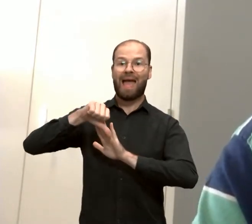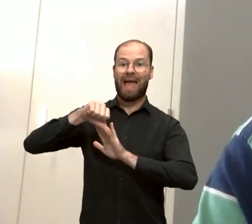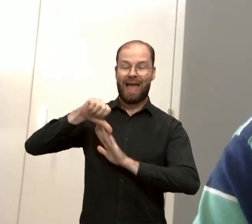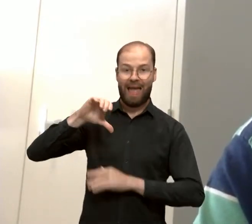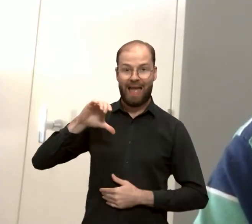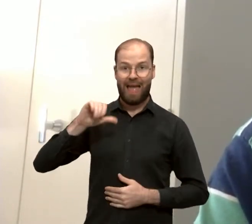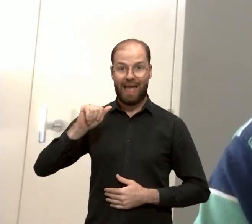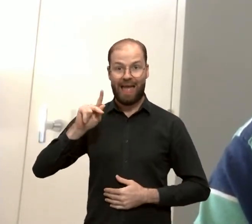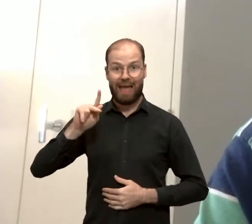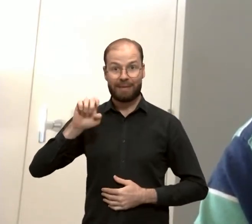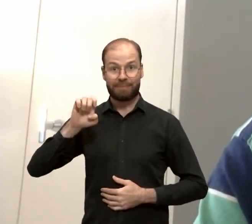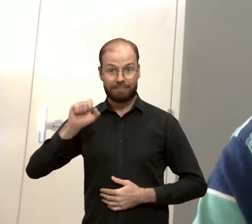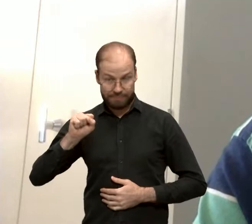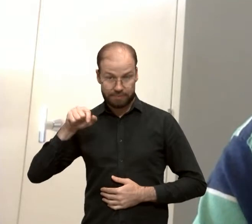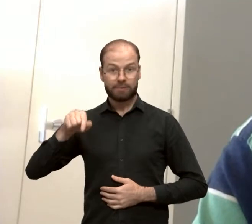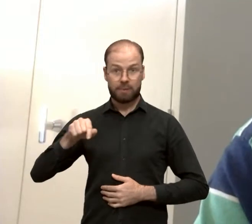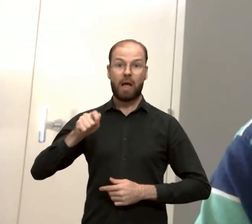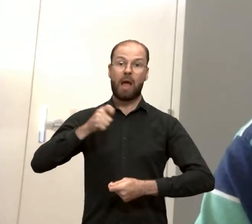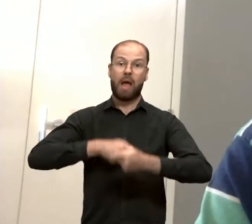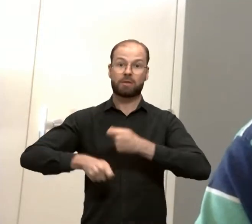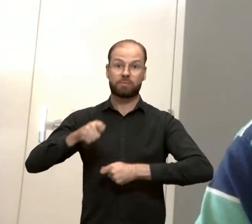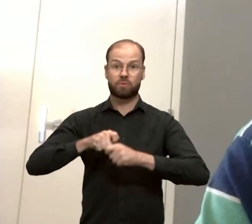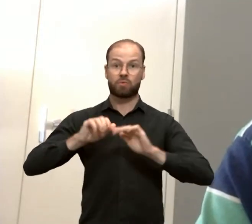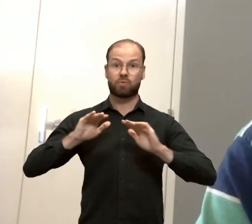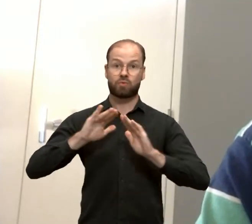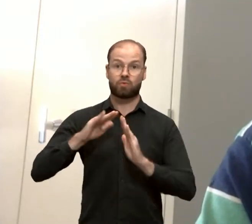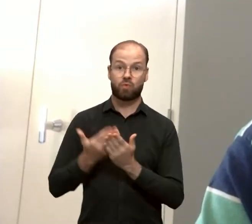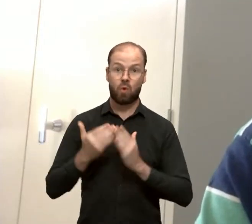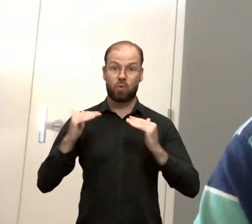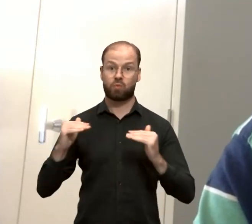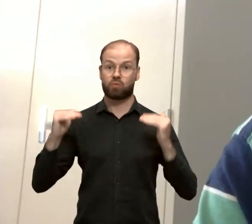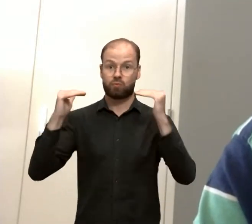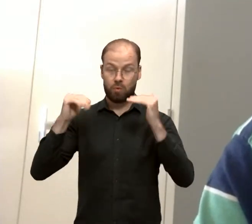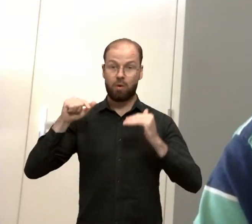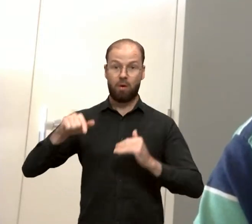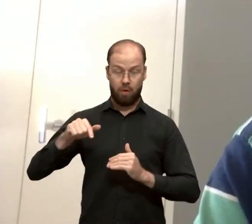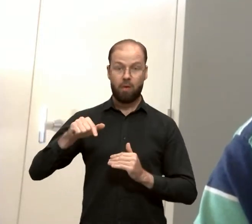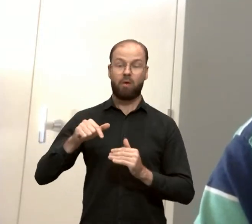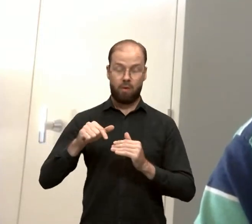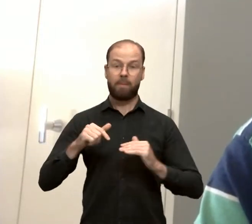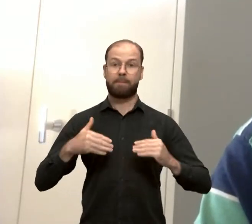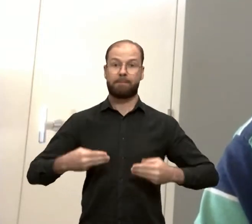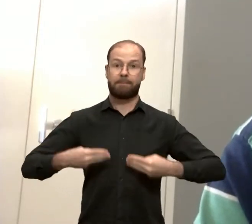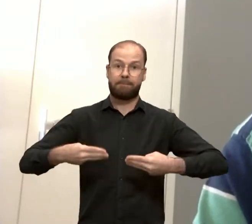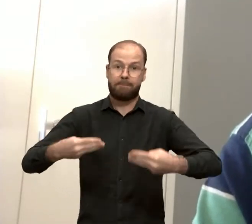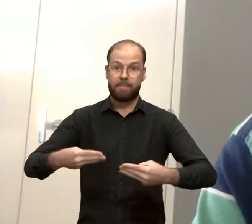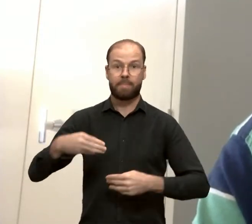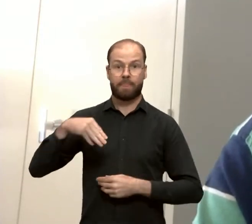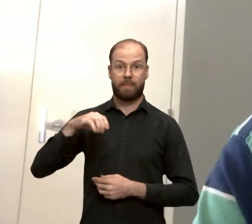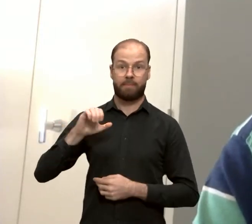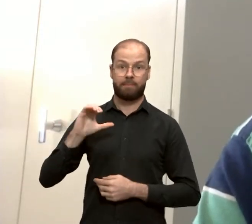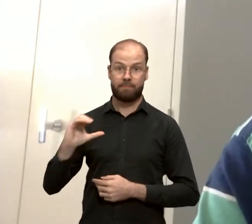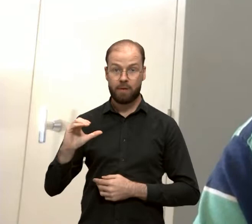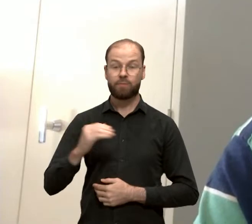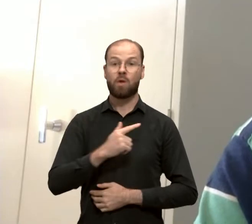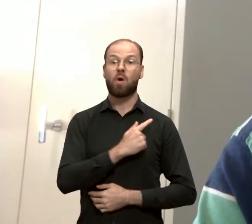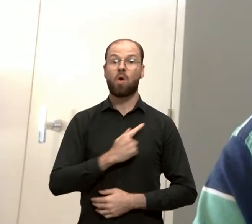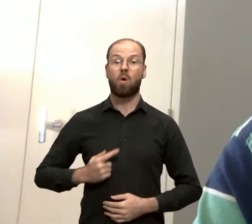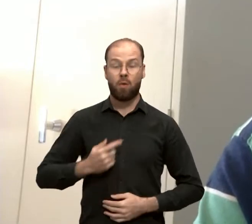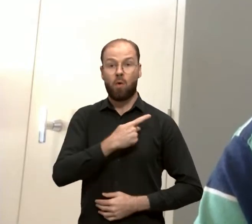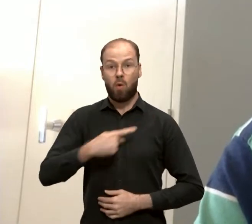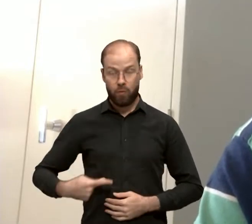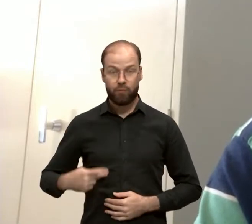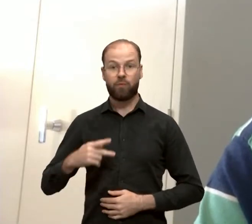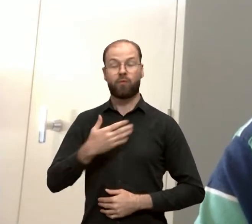Apoio ao Pessoal de Nível Superior, então é uma fundação do MEC, do governo federal, e ela patrocina